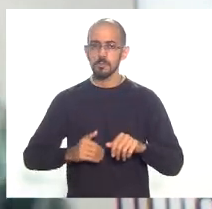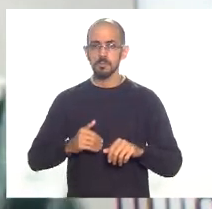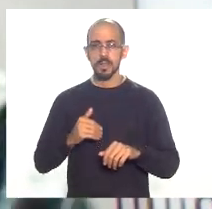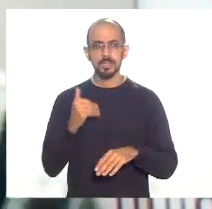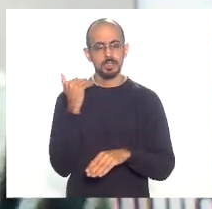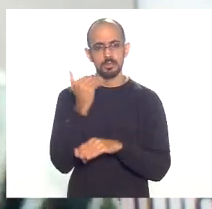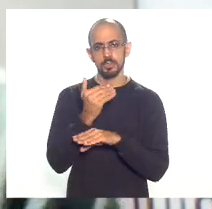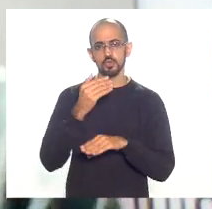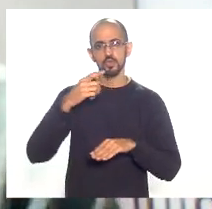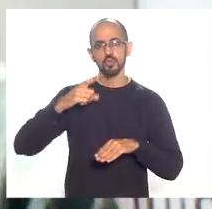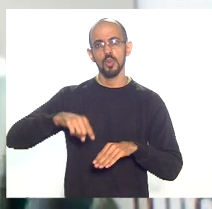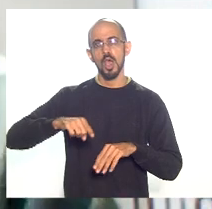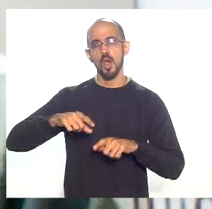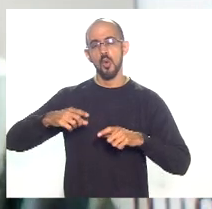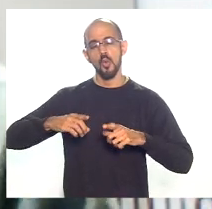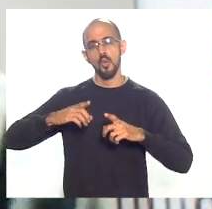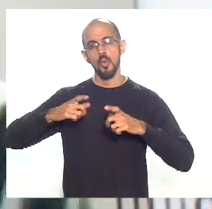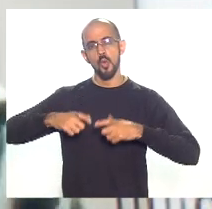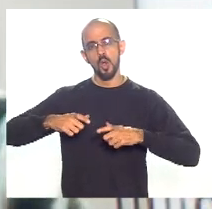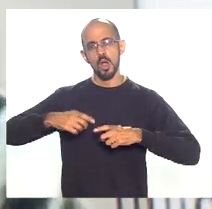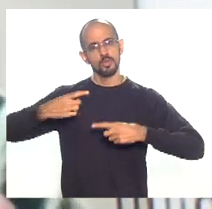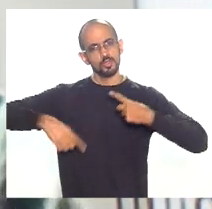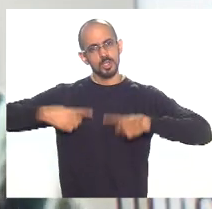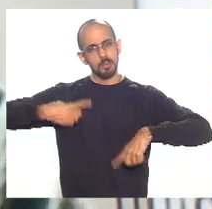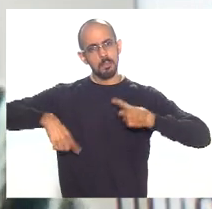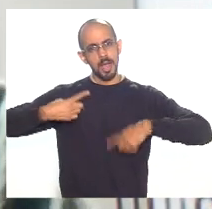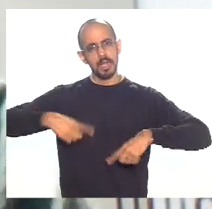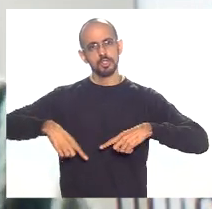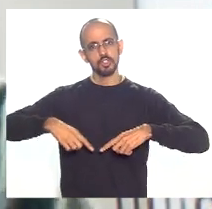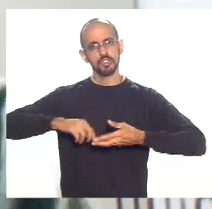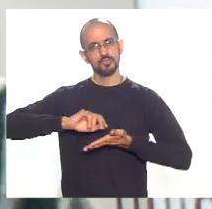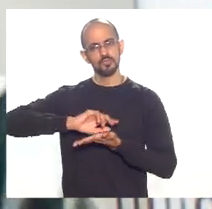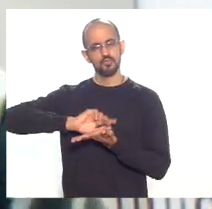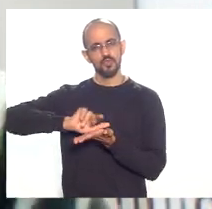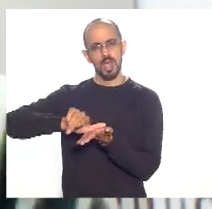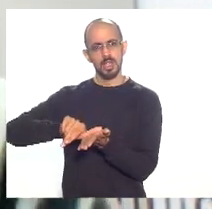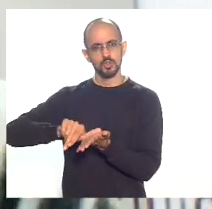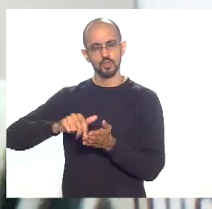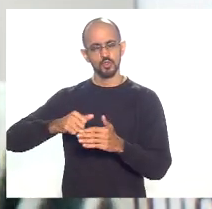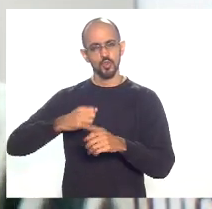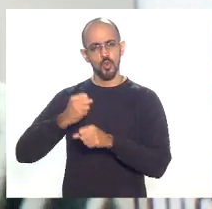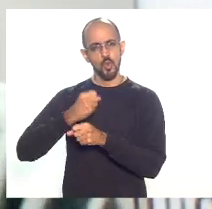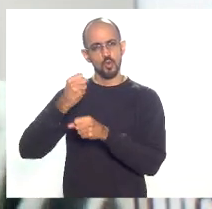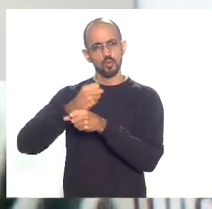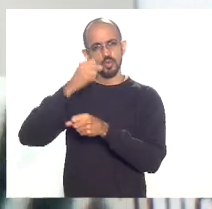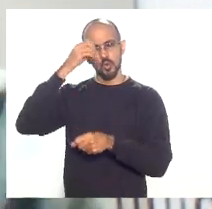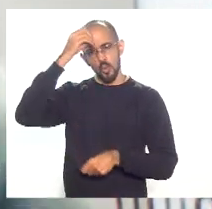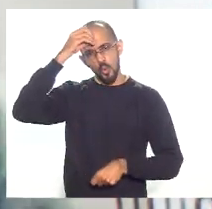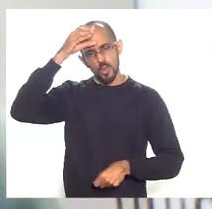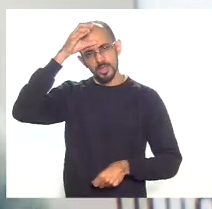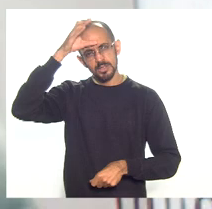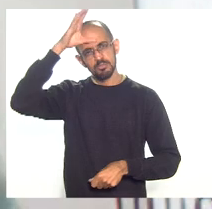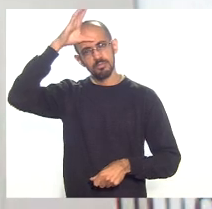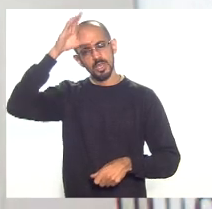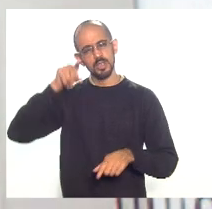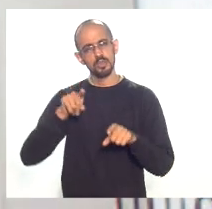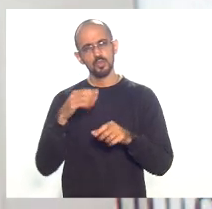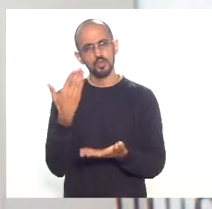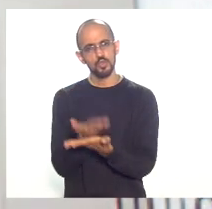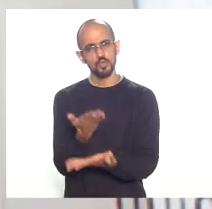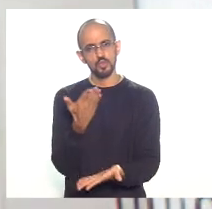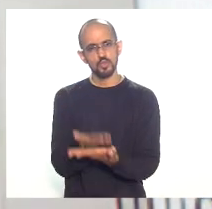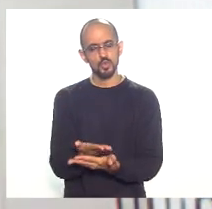debate de pluralidade de construção de conhecimento de estudo da